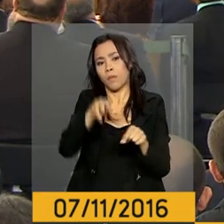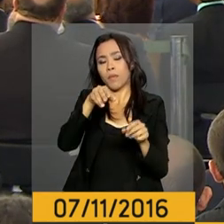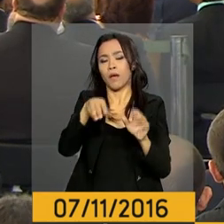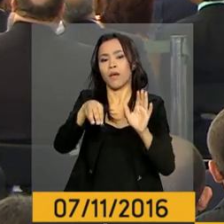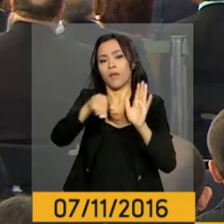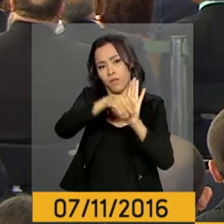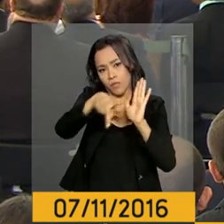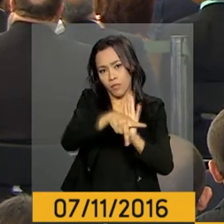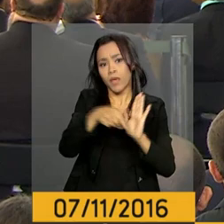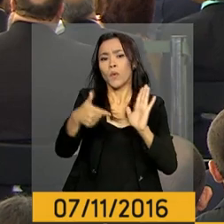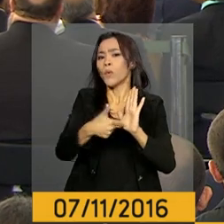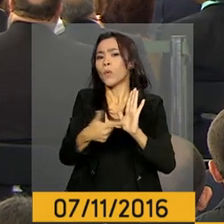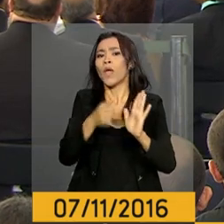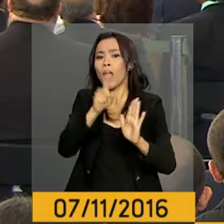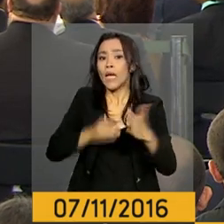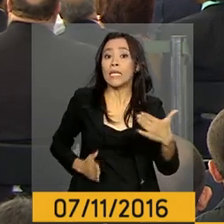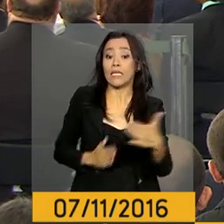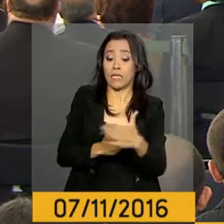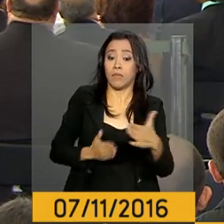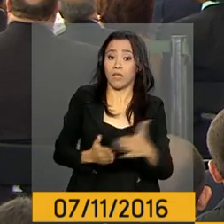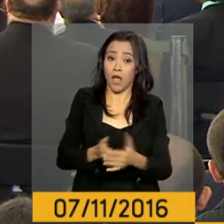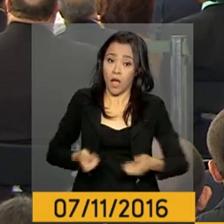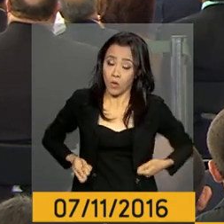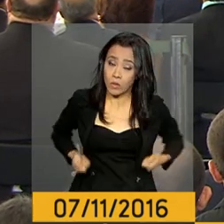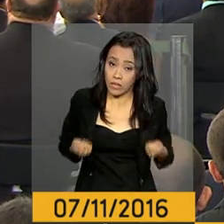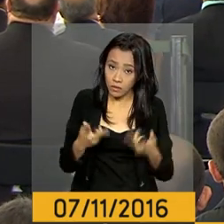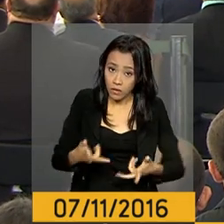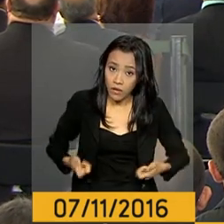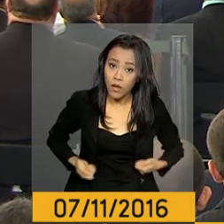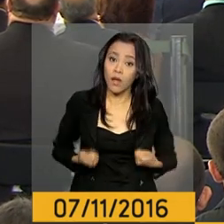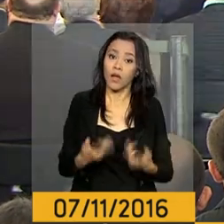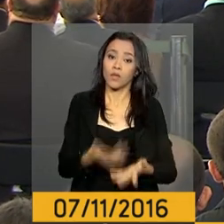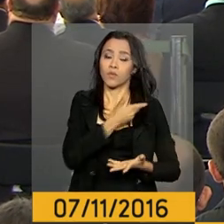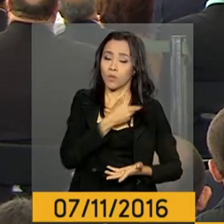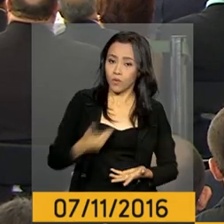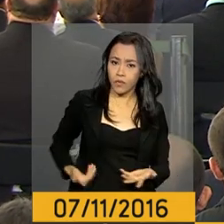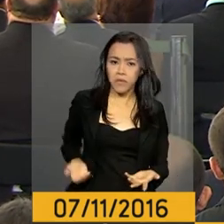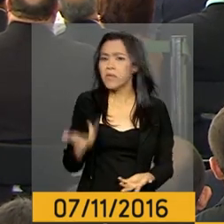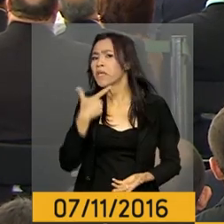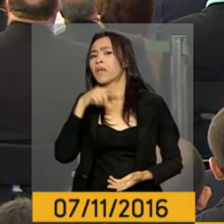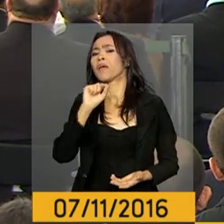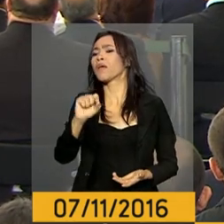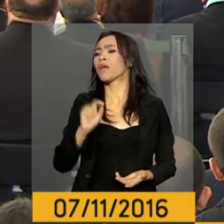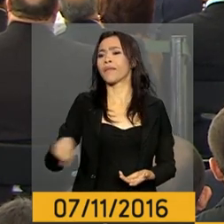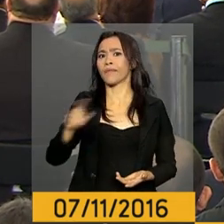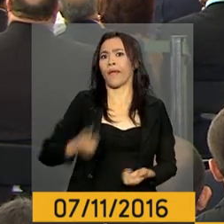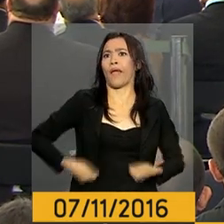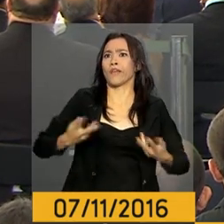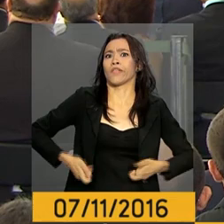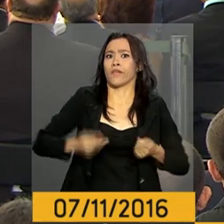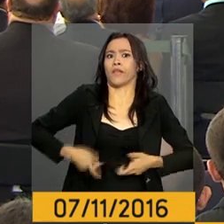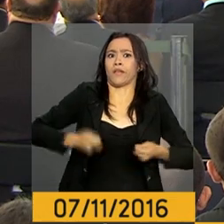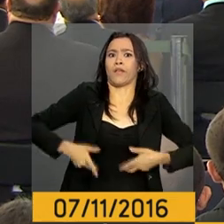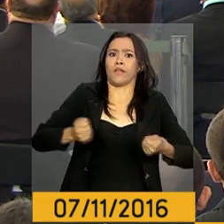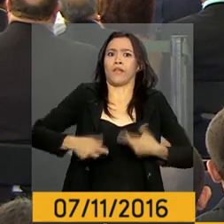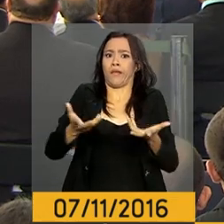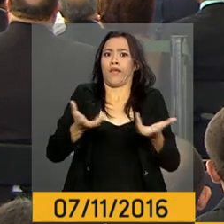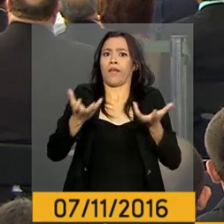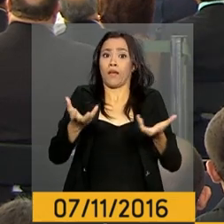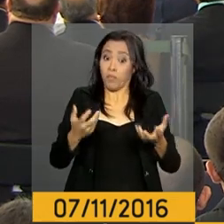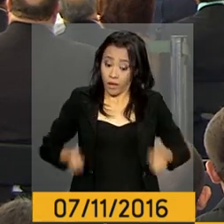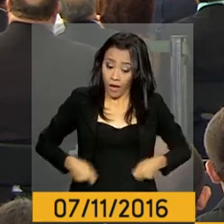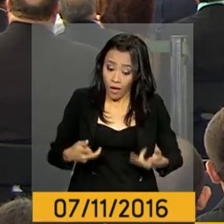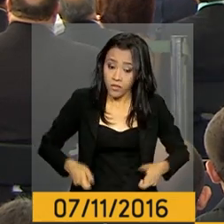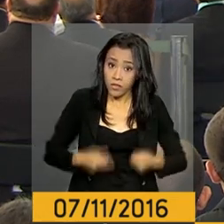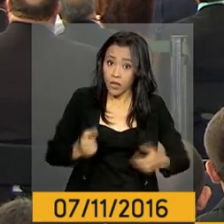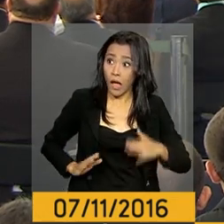significa cortar na própria carne, porque convenhamos, qual é o governante que não quer gastar o máximo possível? Porque gastar